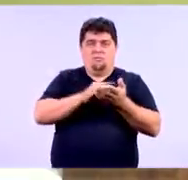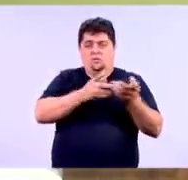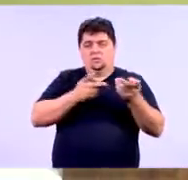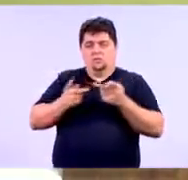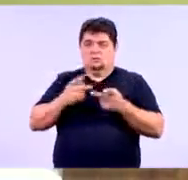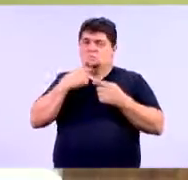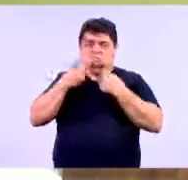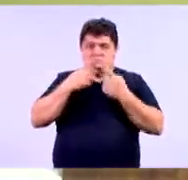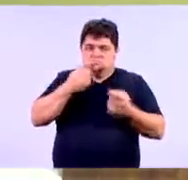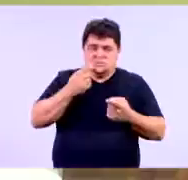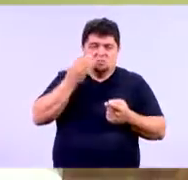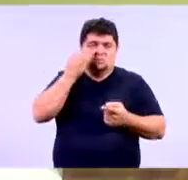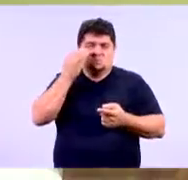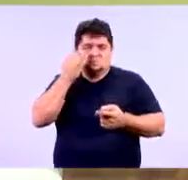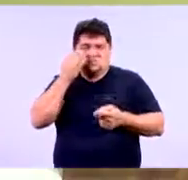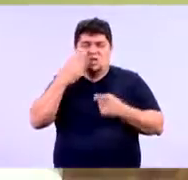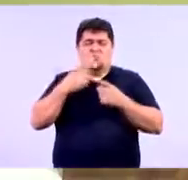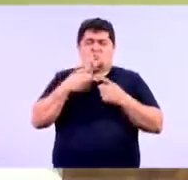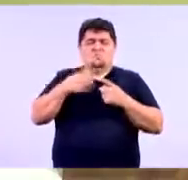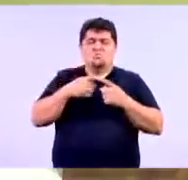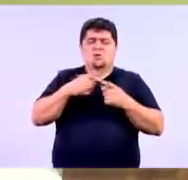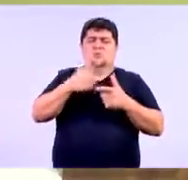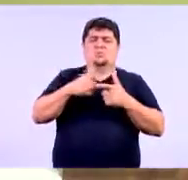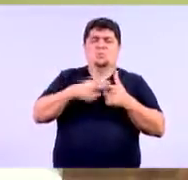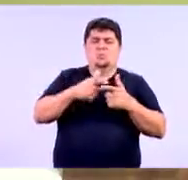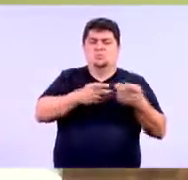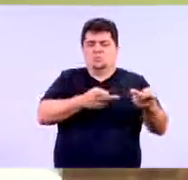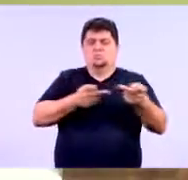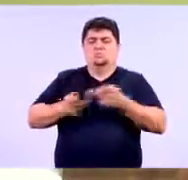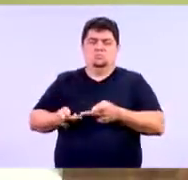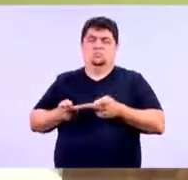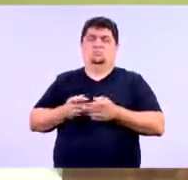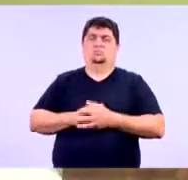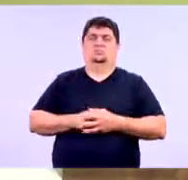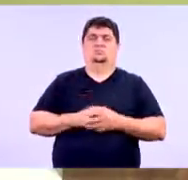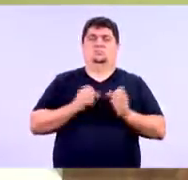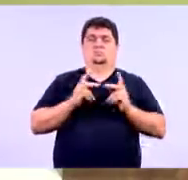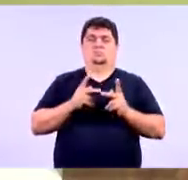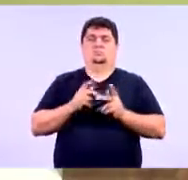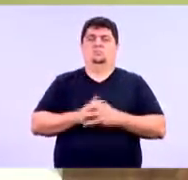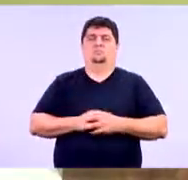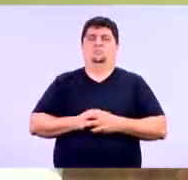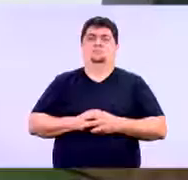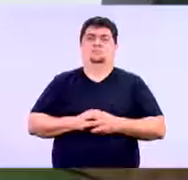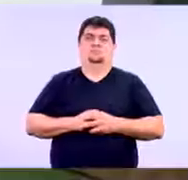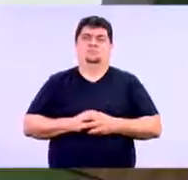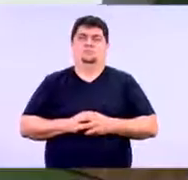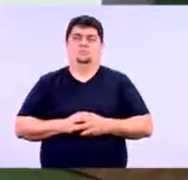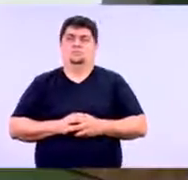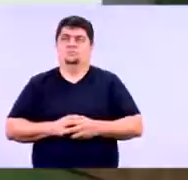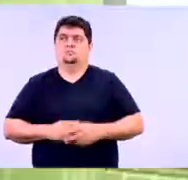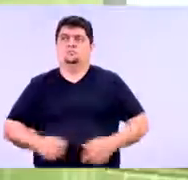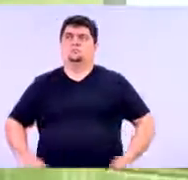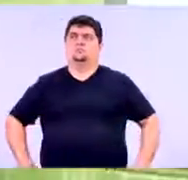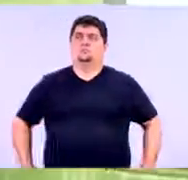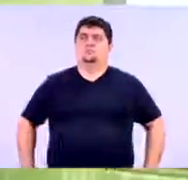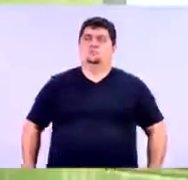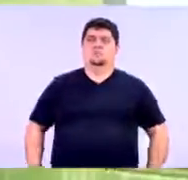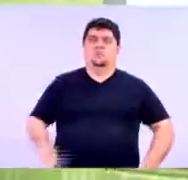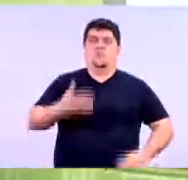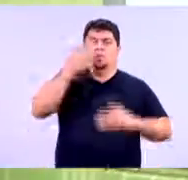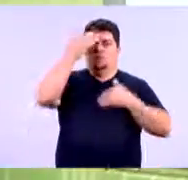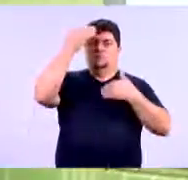não conseguiu, verifica qual foi o problema, mas participem com a gente também, tá bom? Com certeza, professor. Quero agradecer